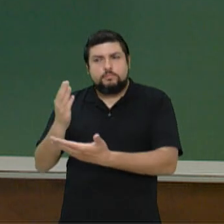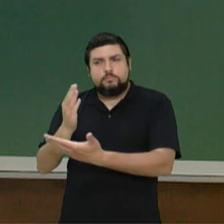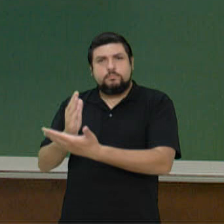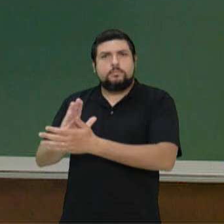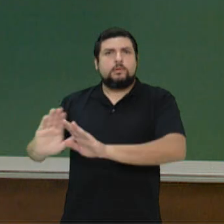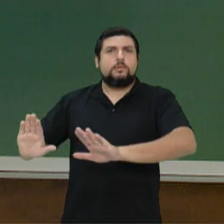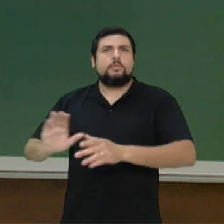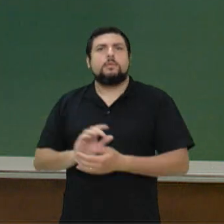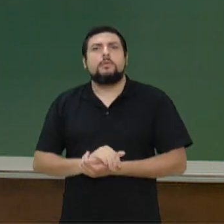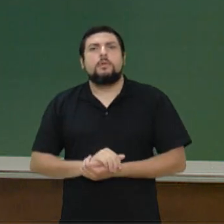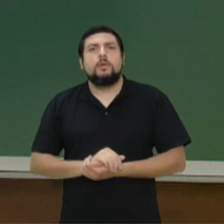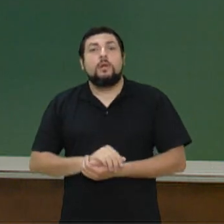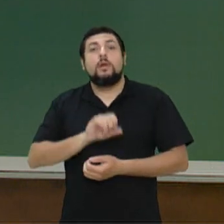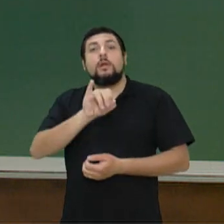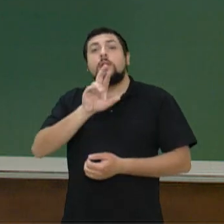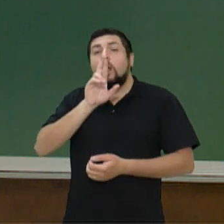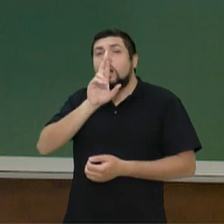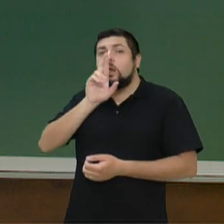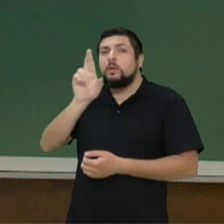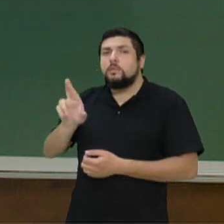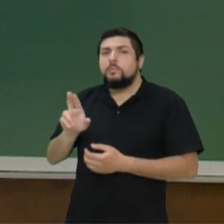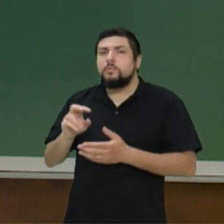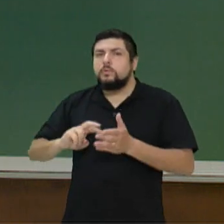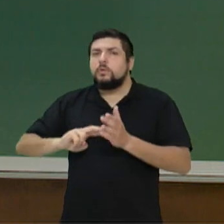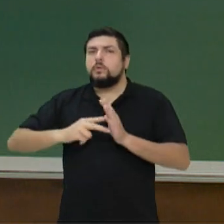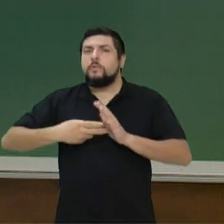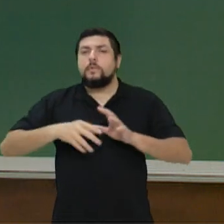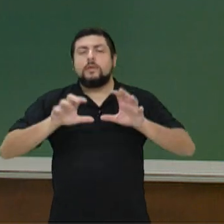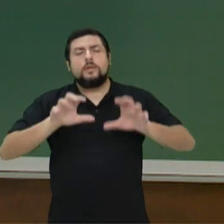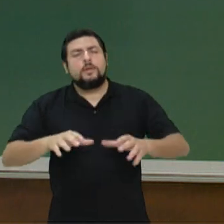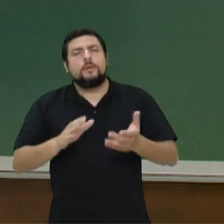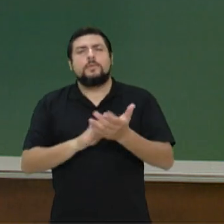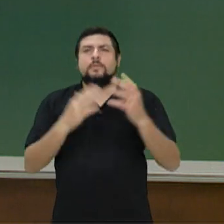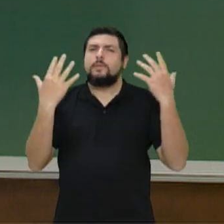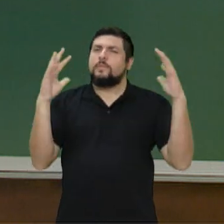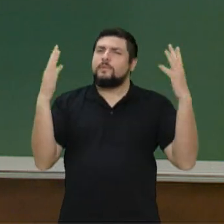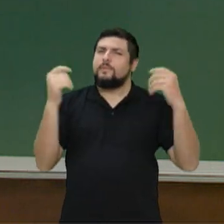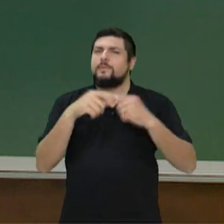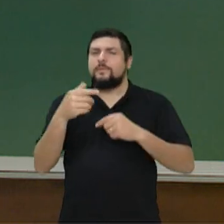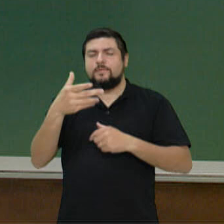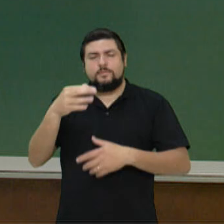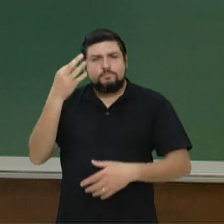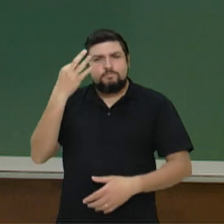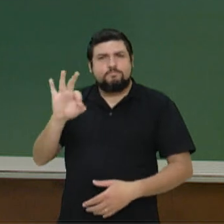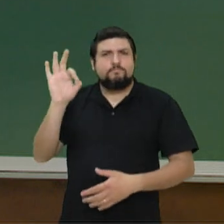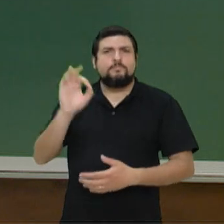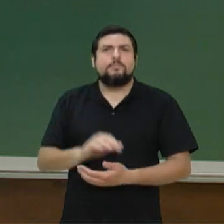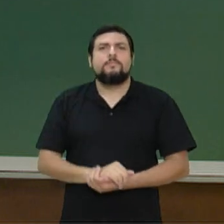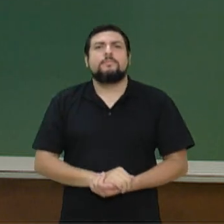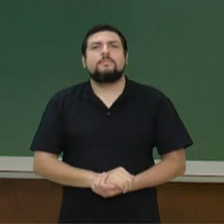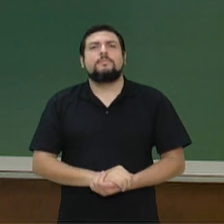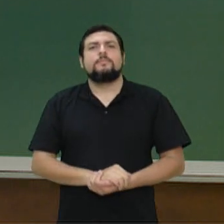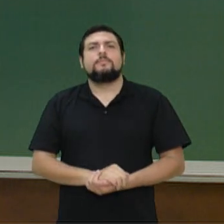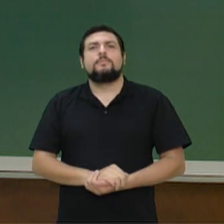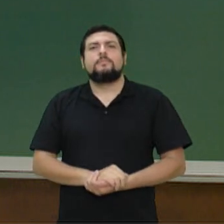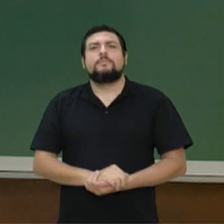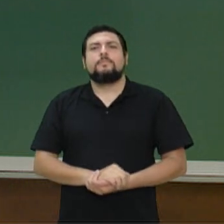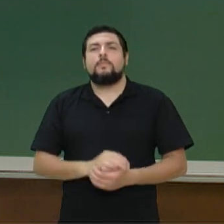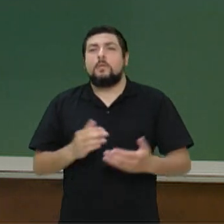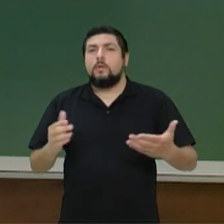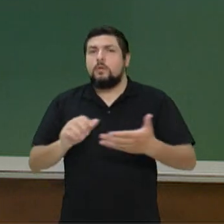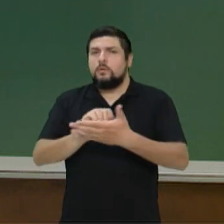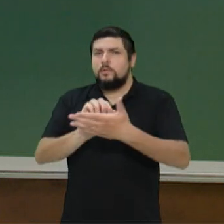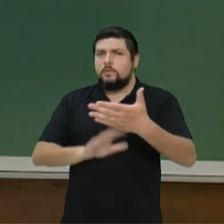mesmo? Se você respondeu com algum sentido desse, então parabéns, você acertou. E vamos para a